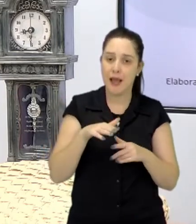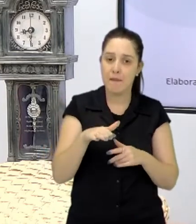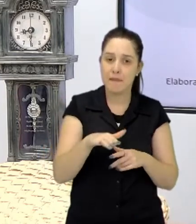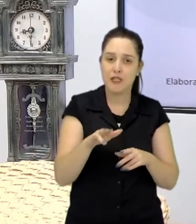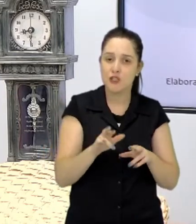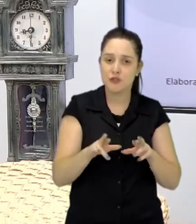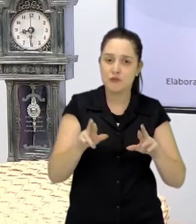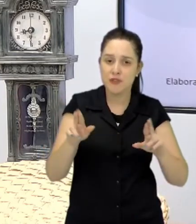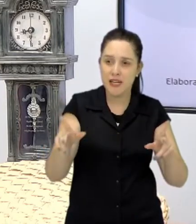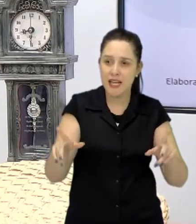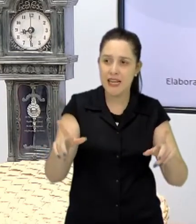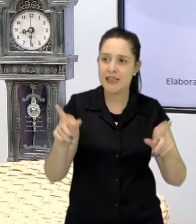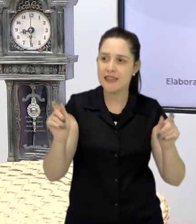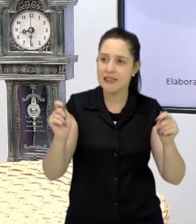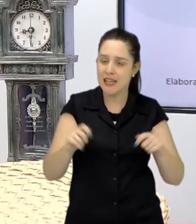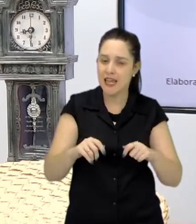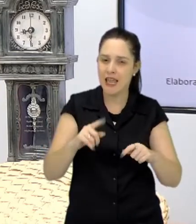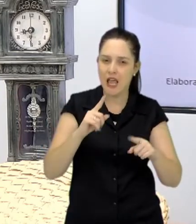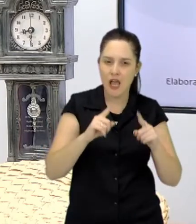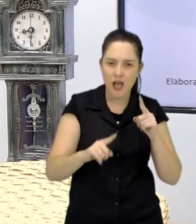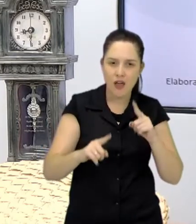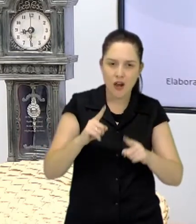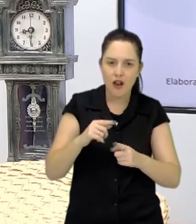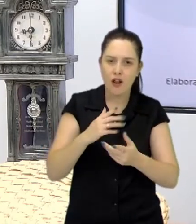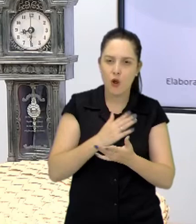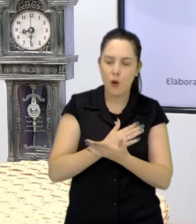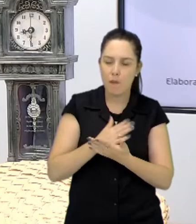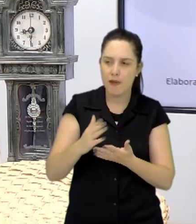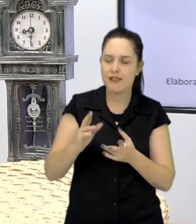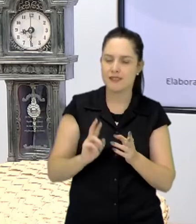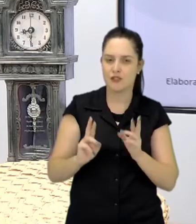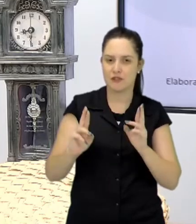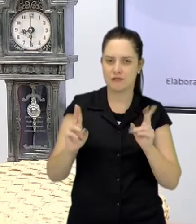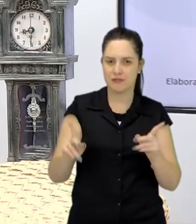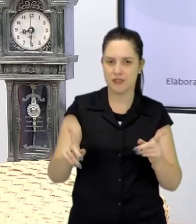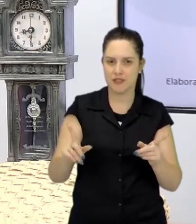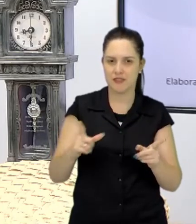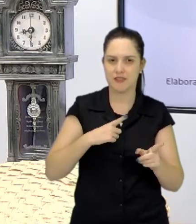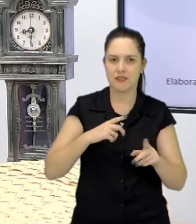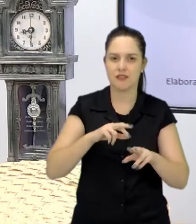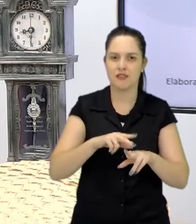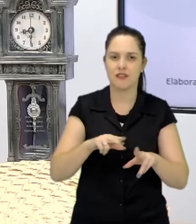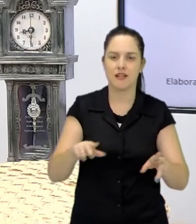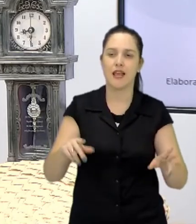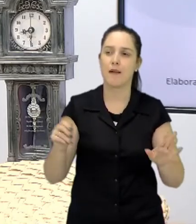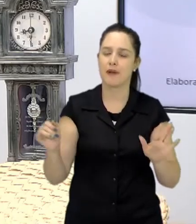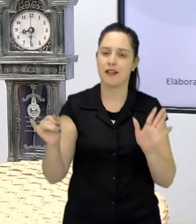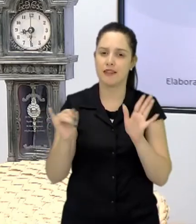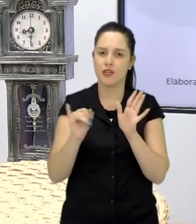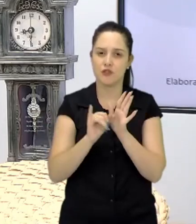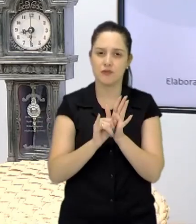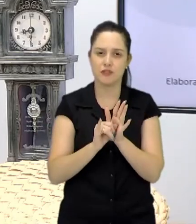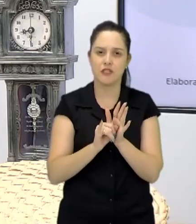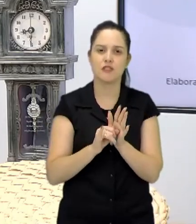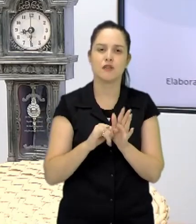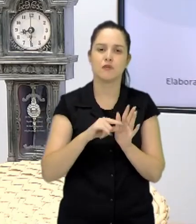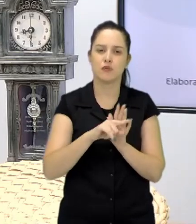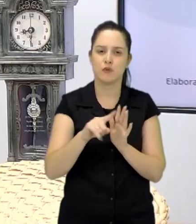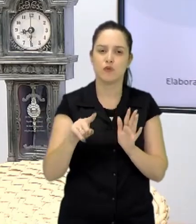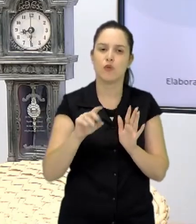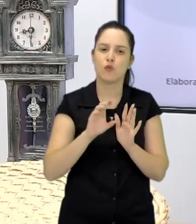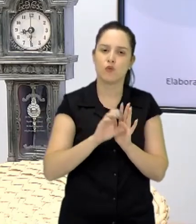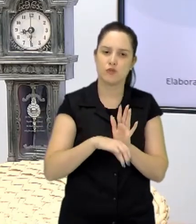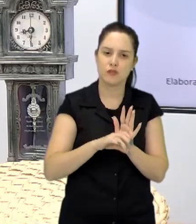aquela alteridade, que é reconhecer o que é diferente e tentar apenas identificá-lo e sem preconceitos, né?